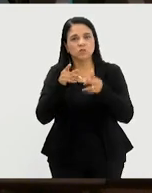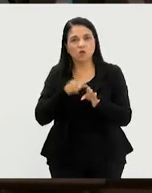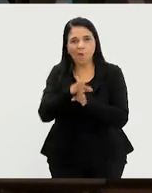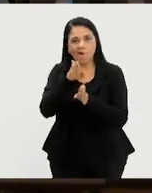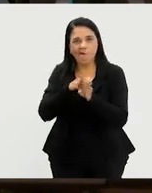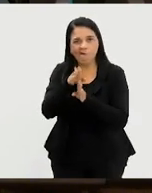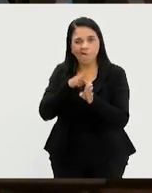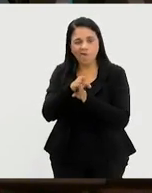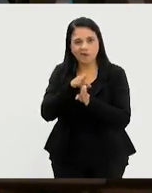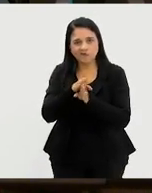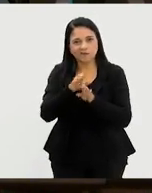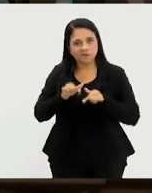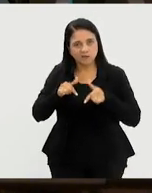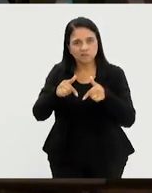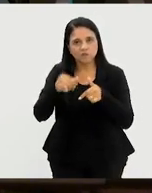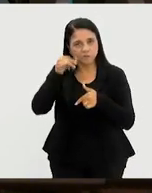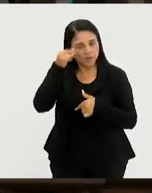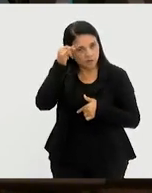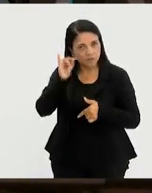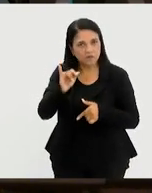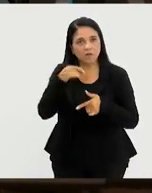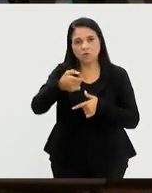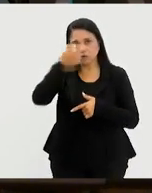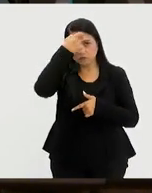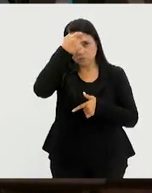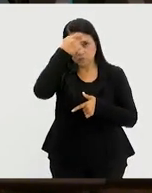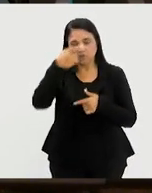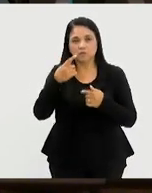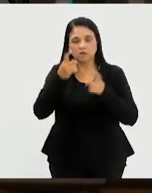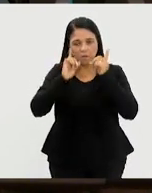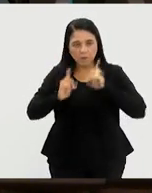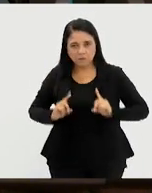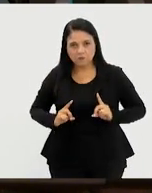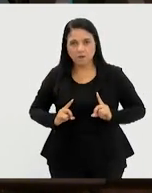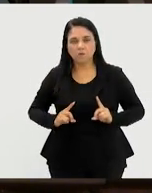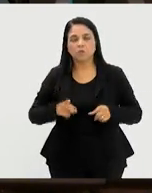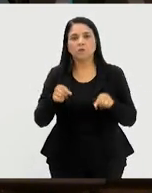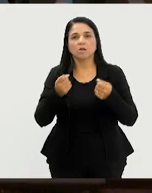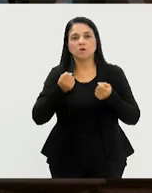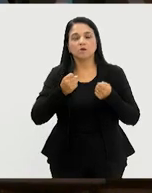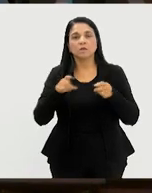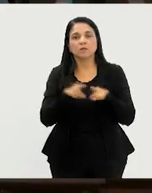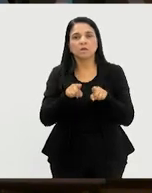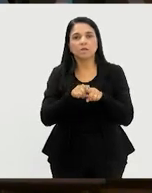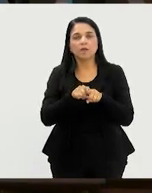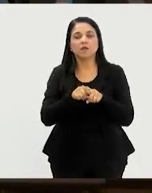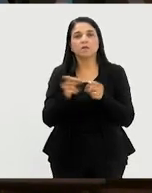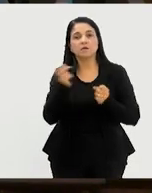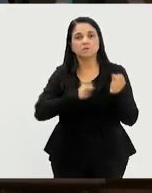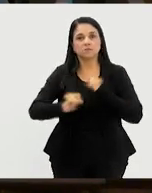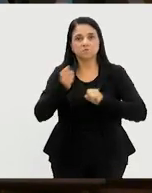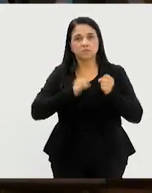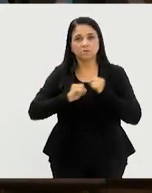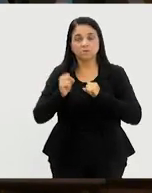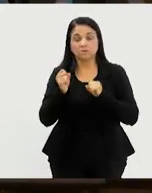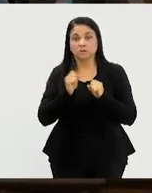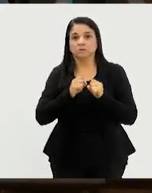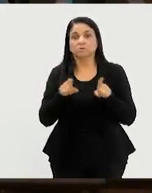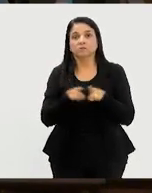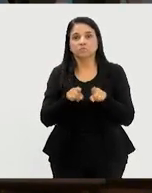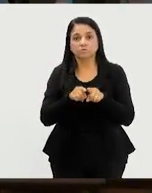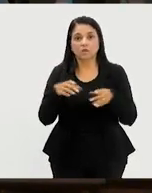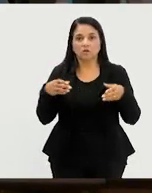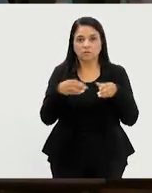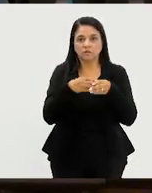dei preventivas conscientização da depressão transtorno e ansiedade do síndrome do pânico pareceres das comissões de